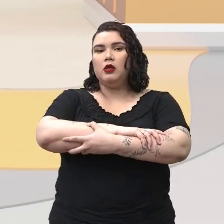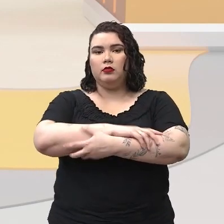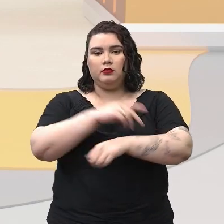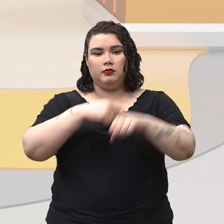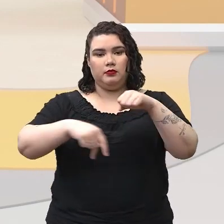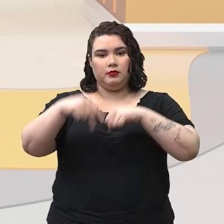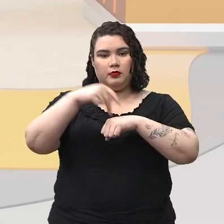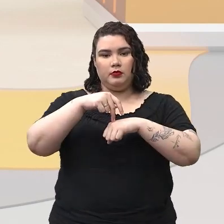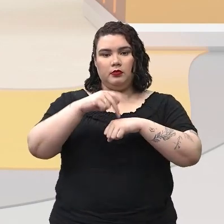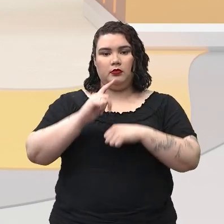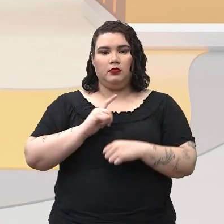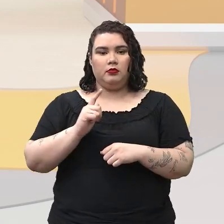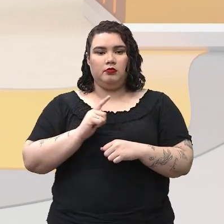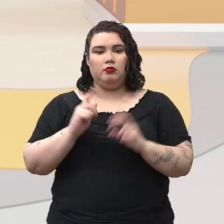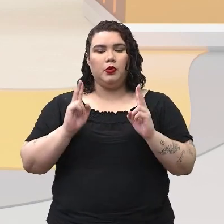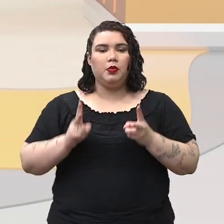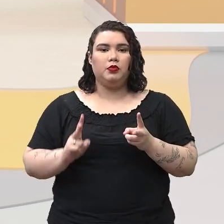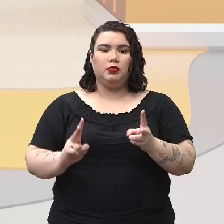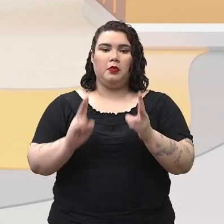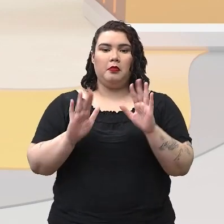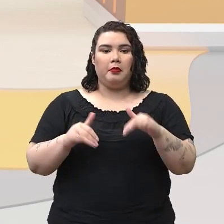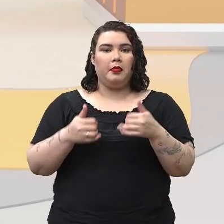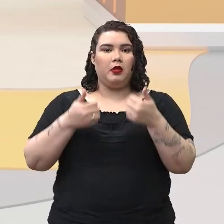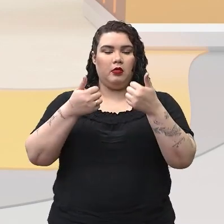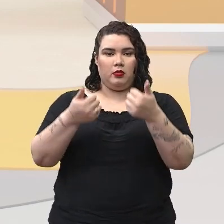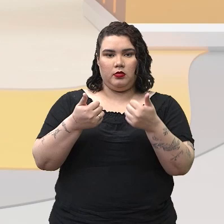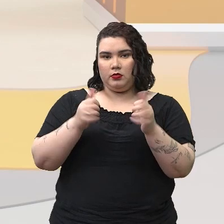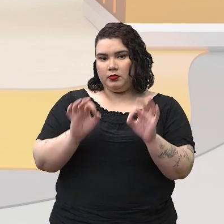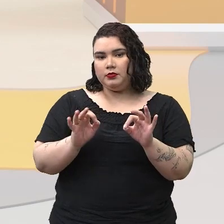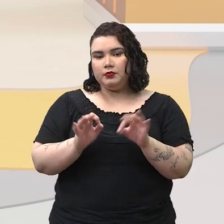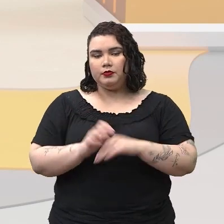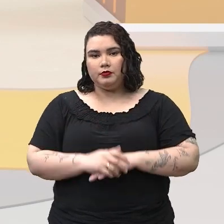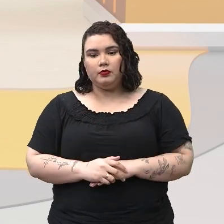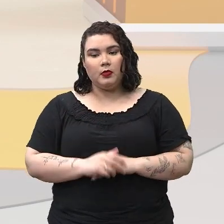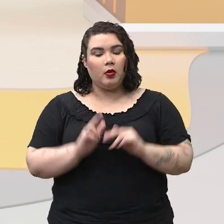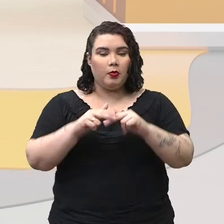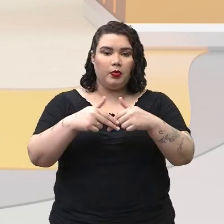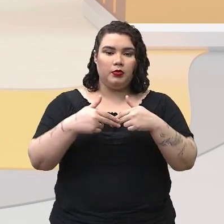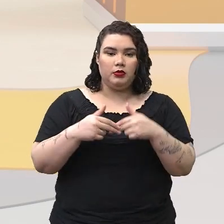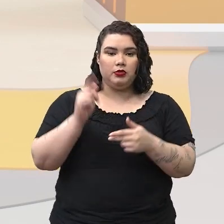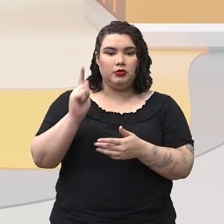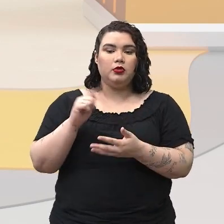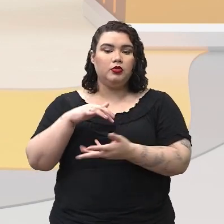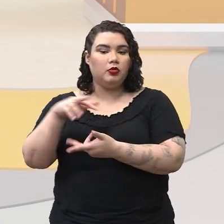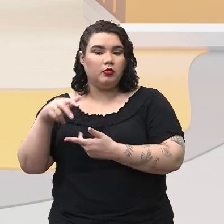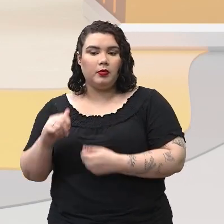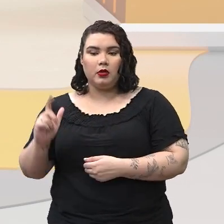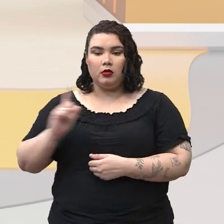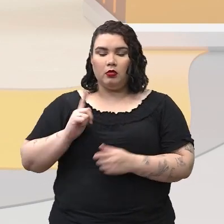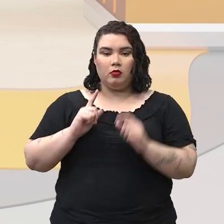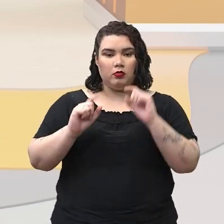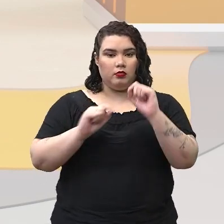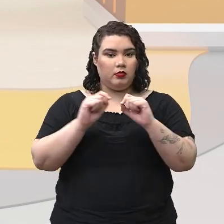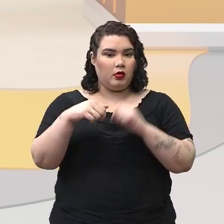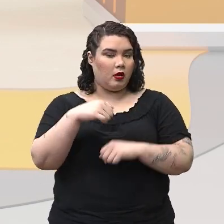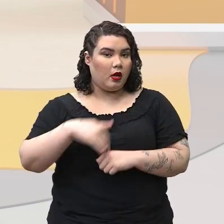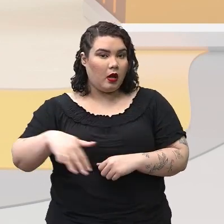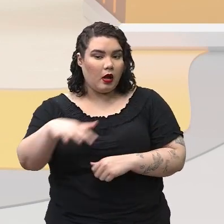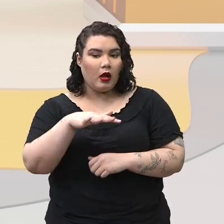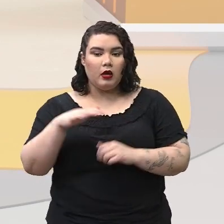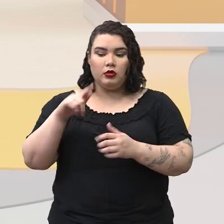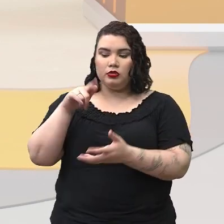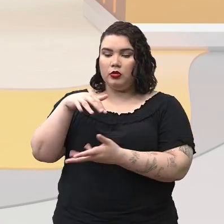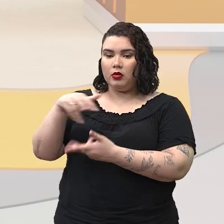países para eles continuarem melhorando de alguma forma. É por isso que na geografia existe uma área da geografia